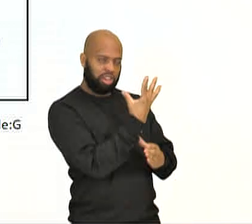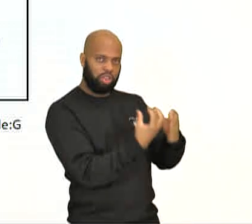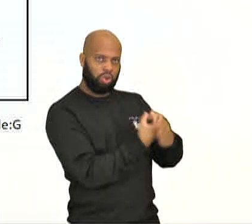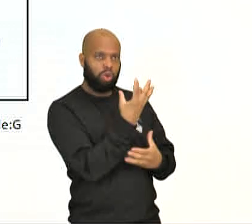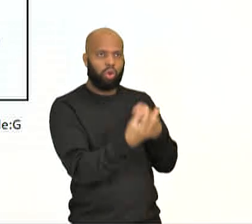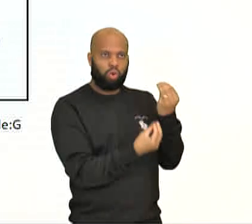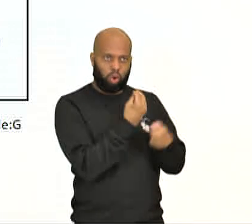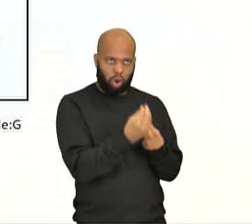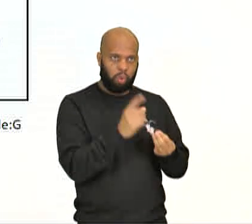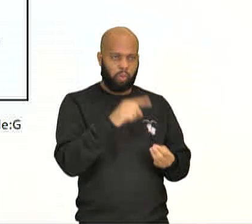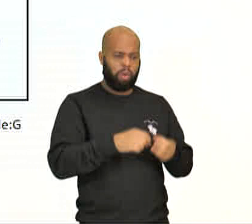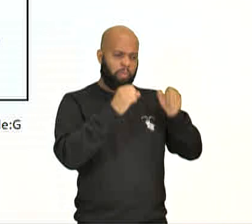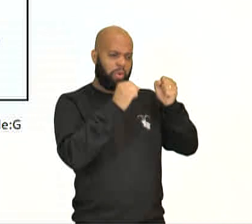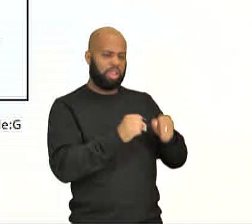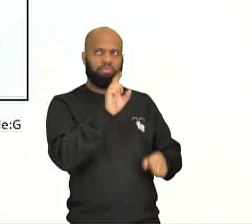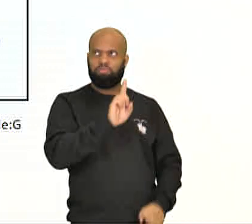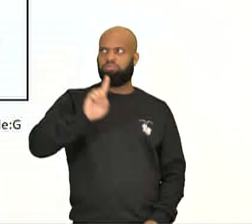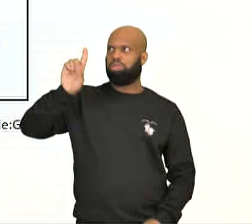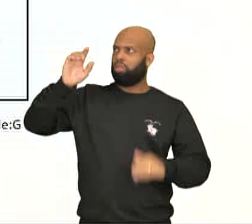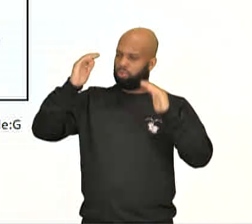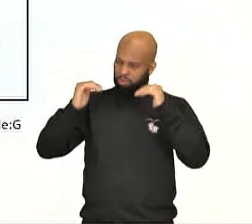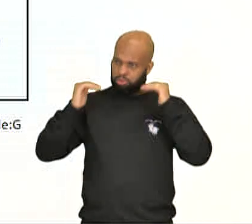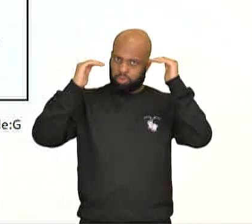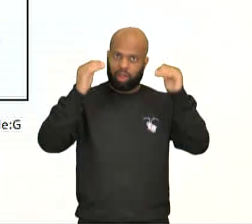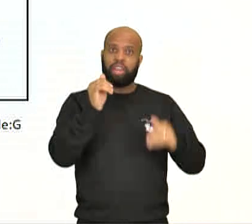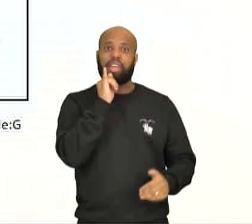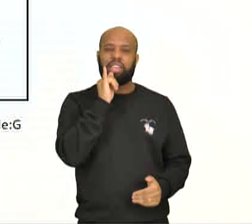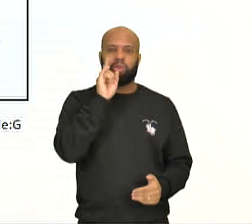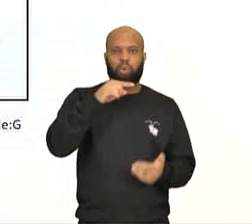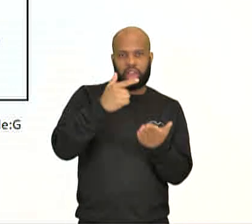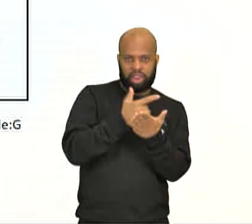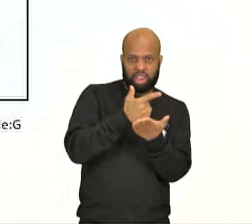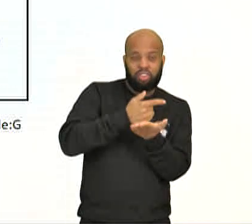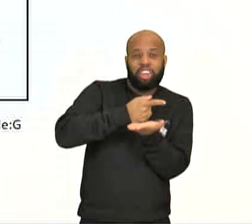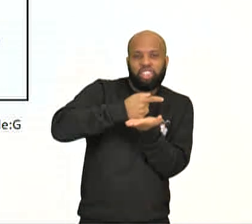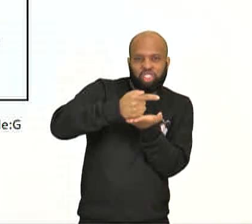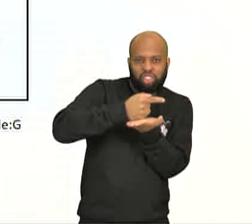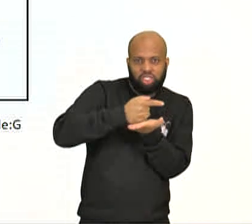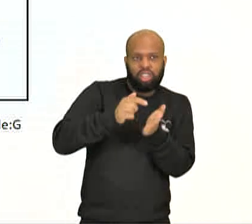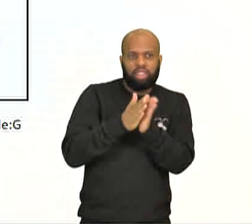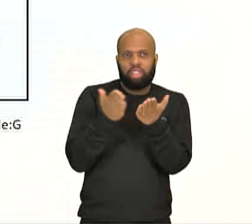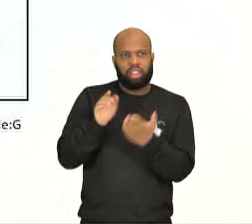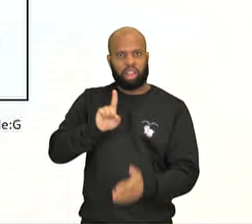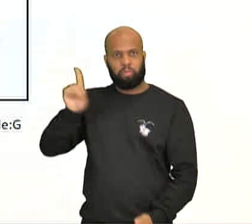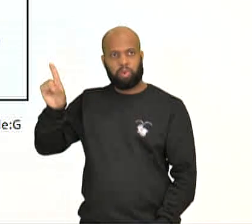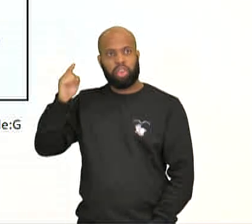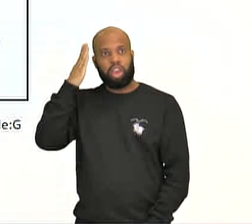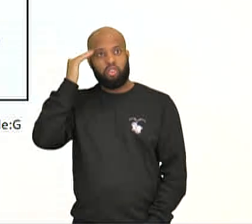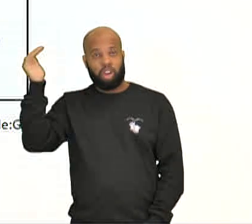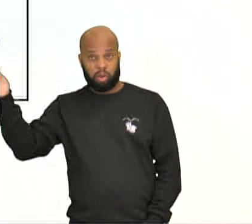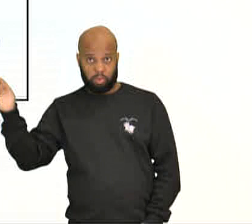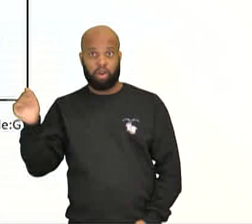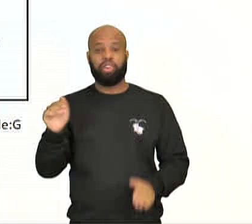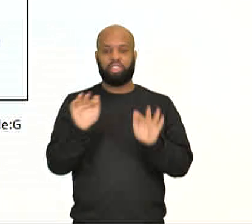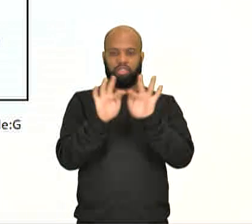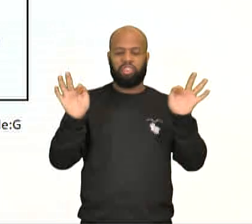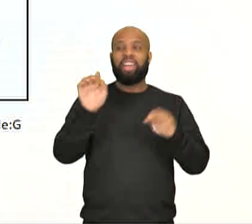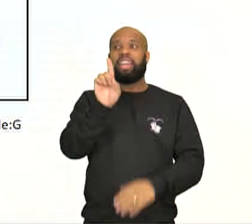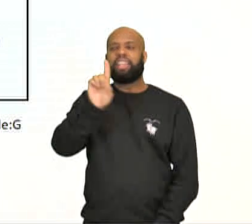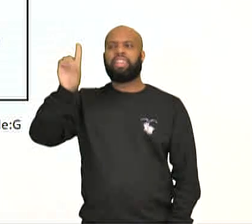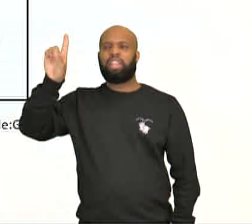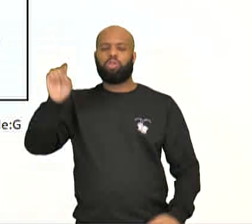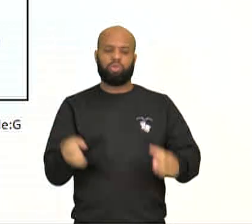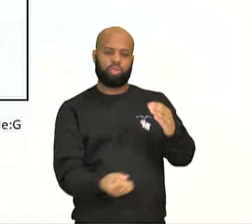criação do homem por um poder supremo. Né? Por exemplo, no livro Gênesis da Bíblia, a famosa frase, Deus criou